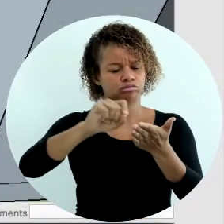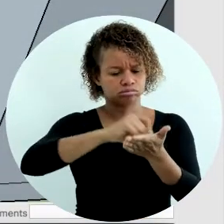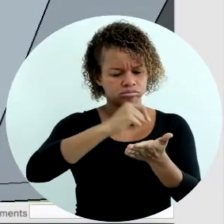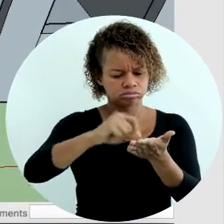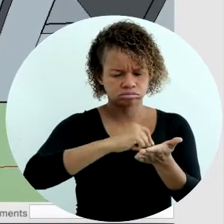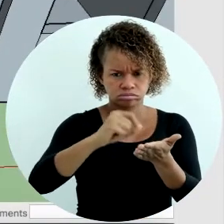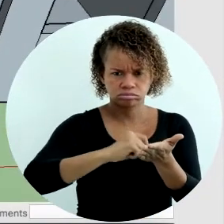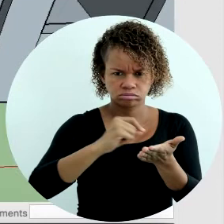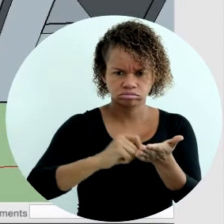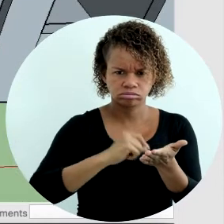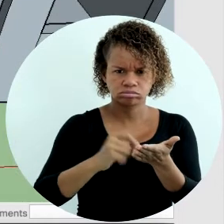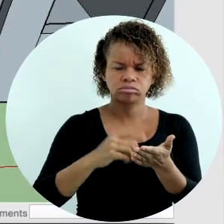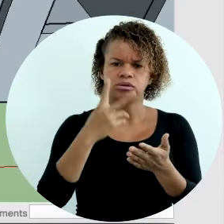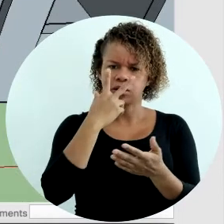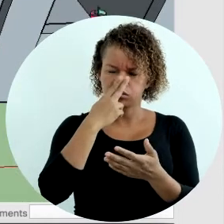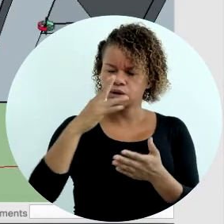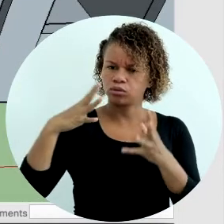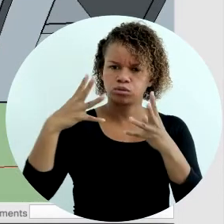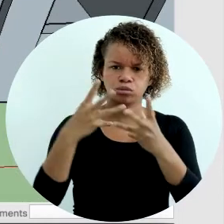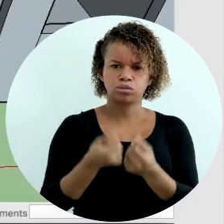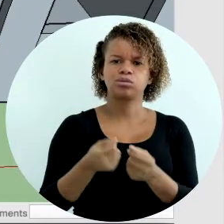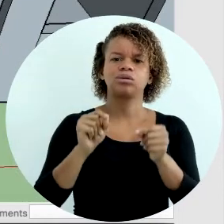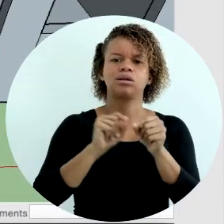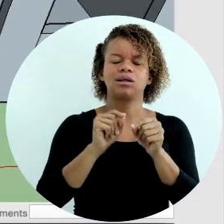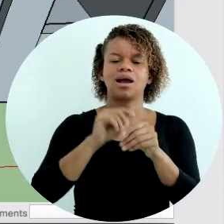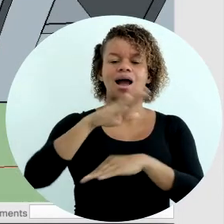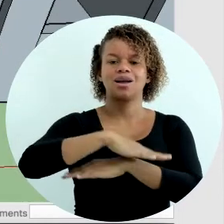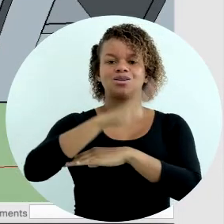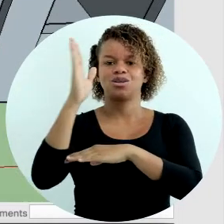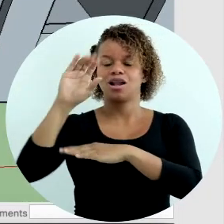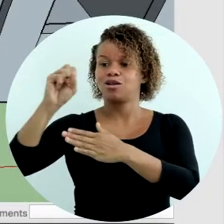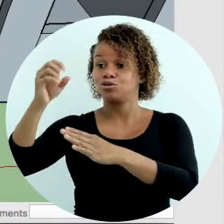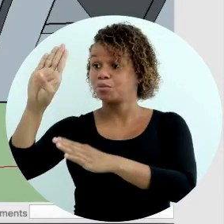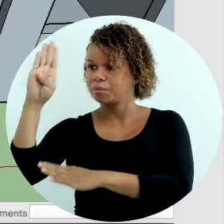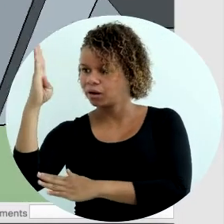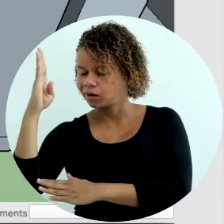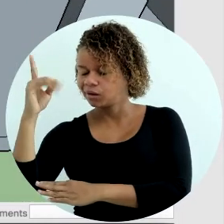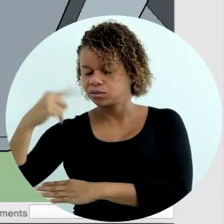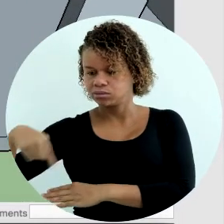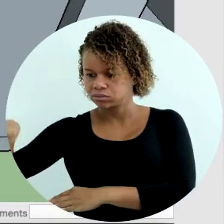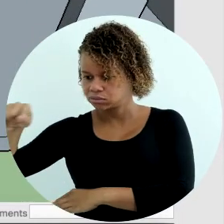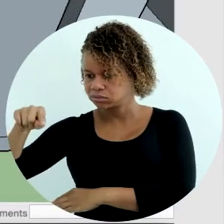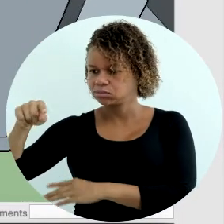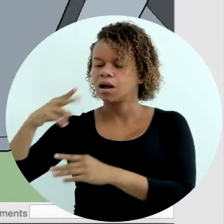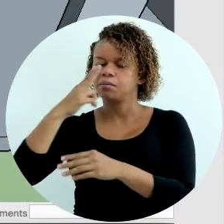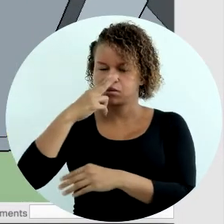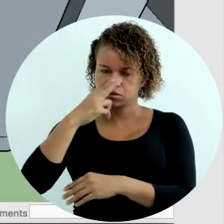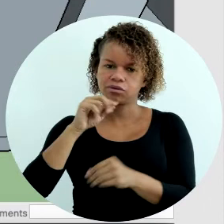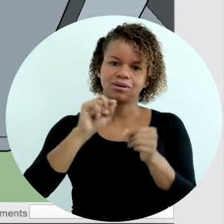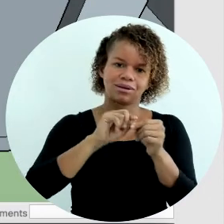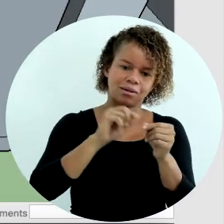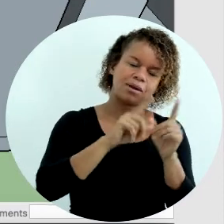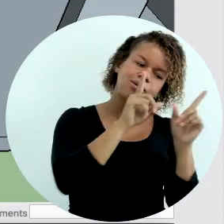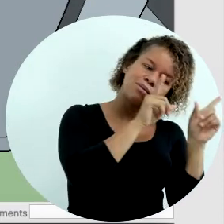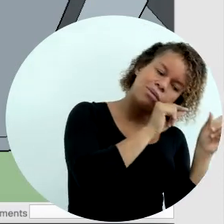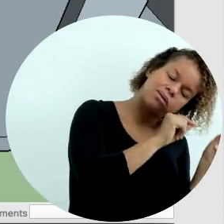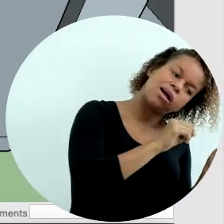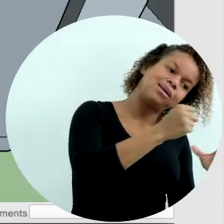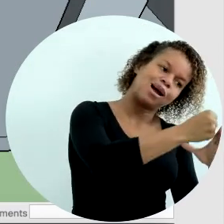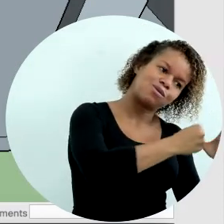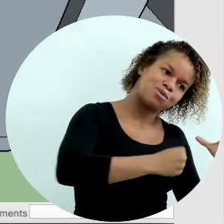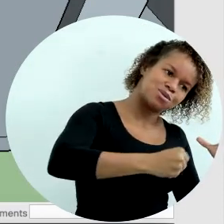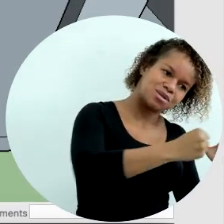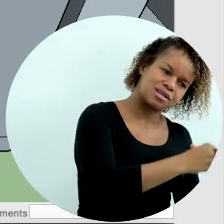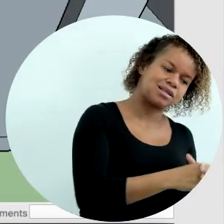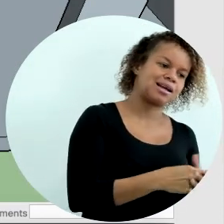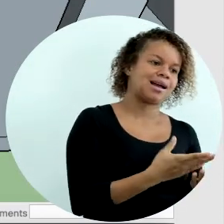No caderno vocês vão notar que eu tinha feito o peitoril da janela do banheiro da mesma forma que eu fiz do